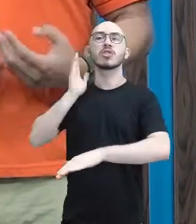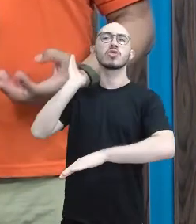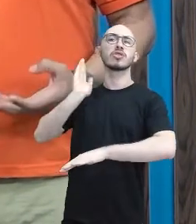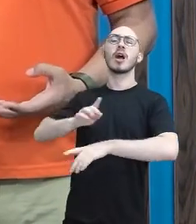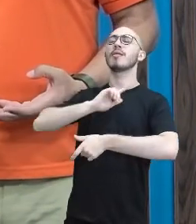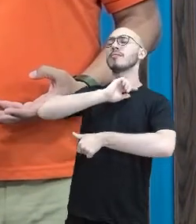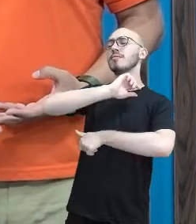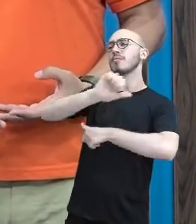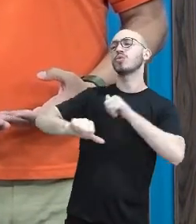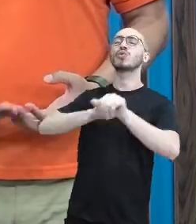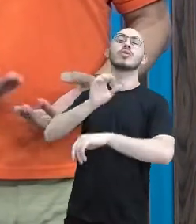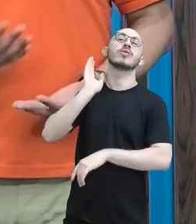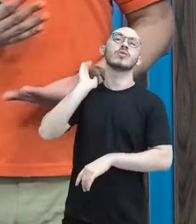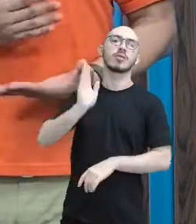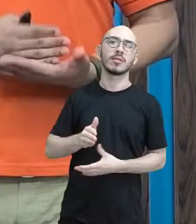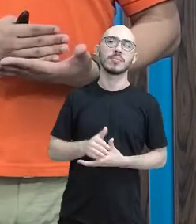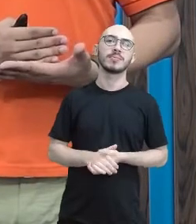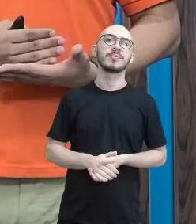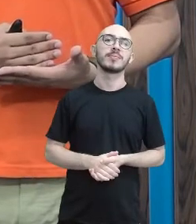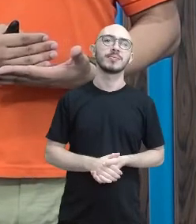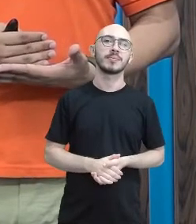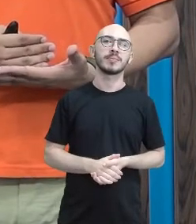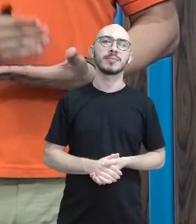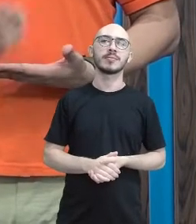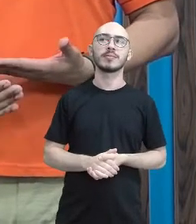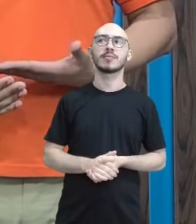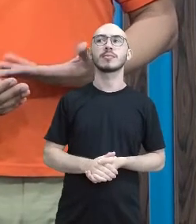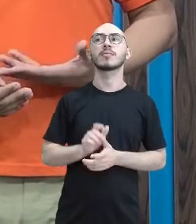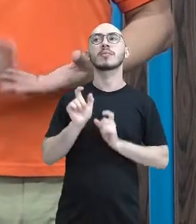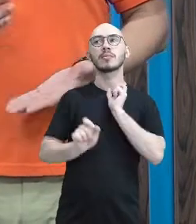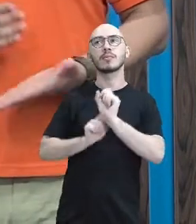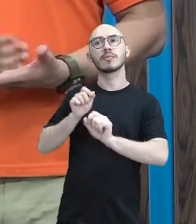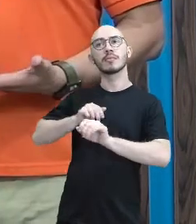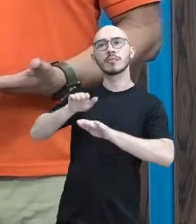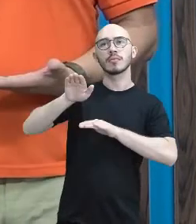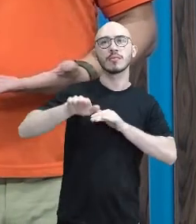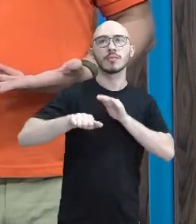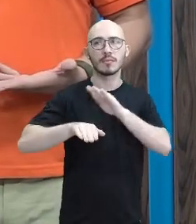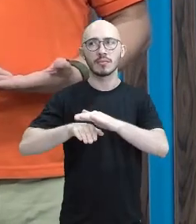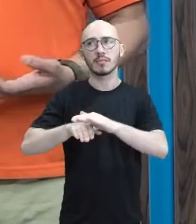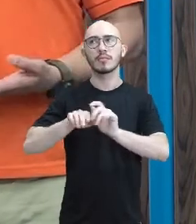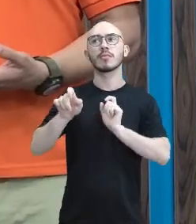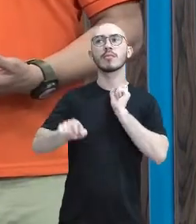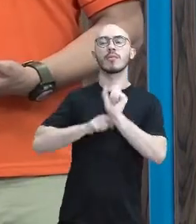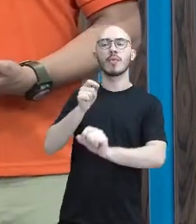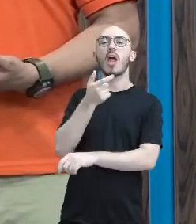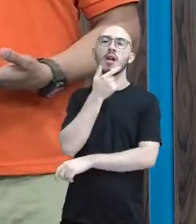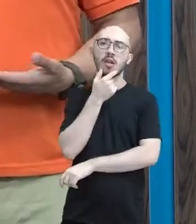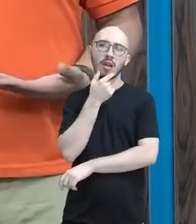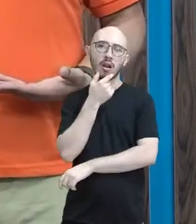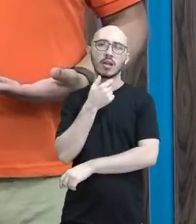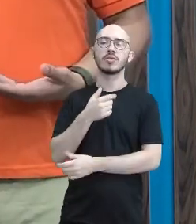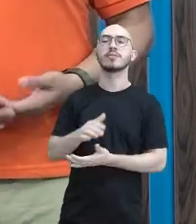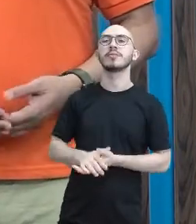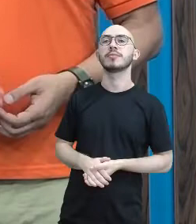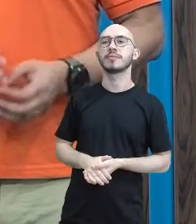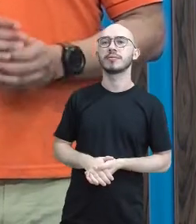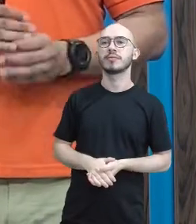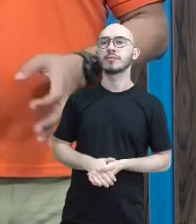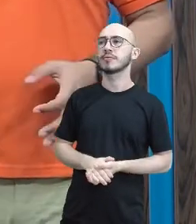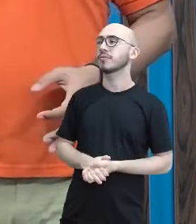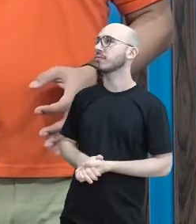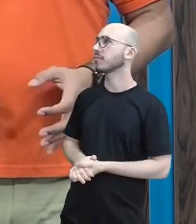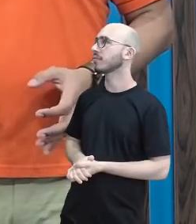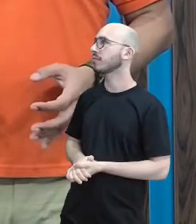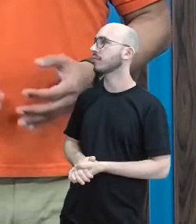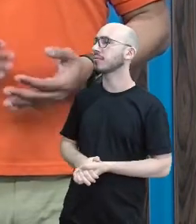sim ter transformações, certo? Esse um passo adiante em inglês é step beyond, né? One step beyond and you're not in the